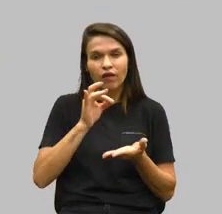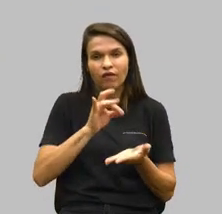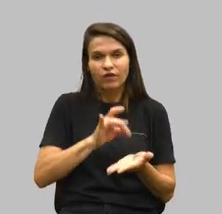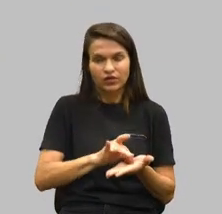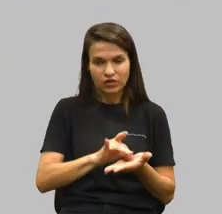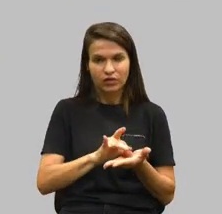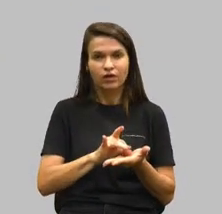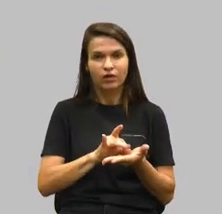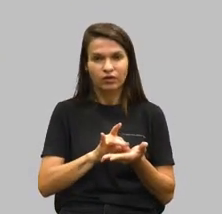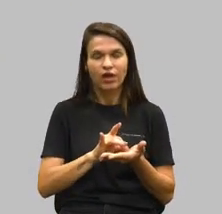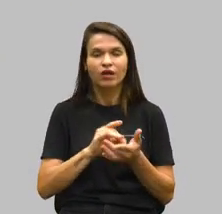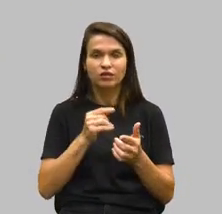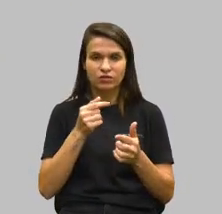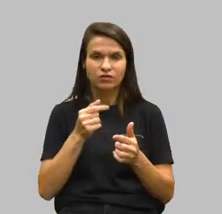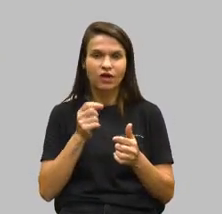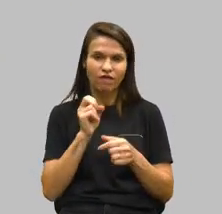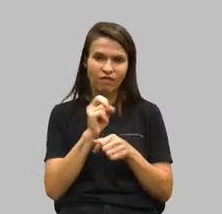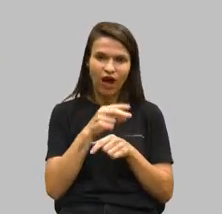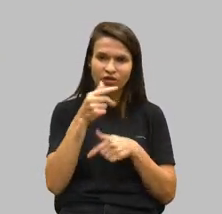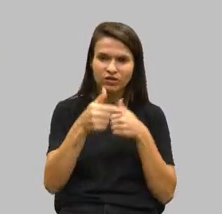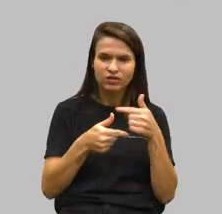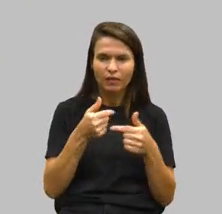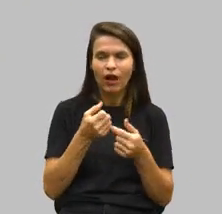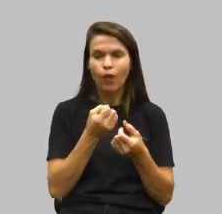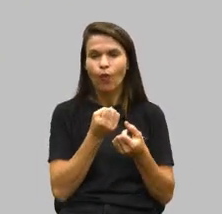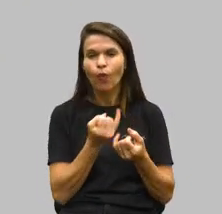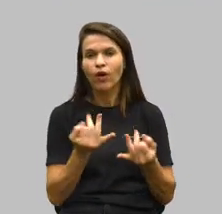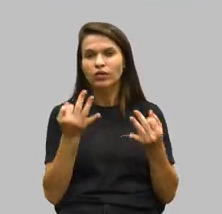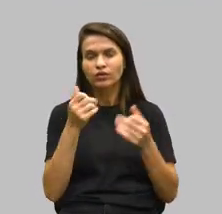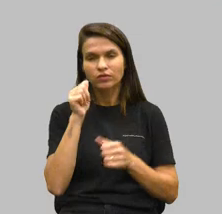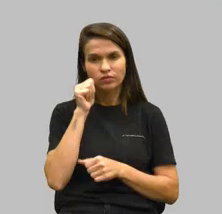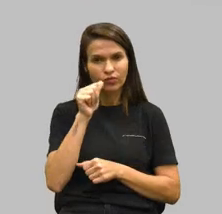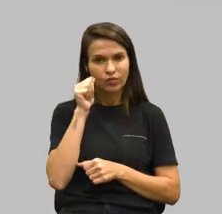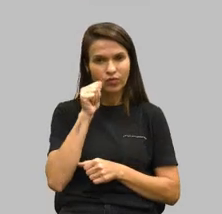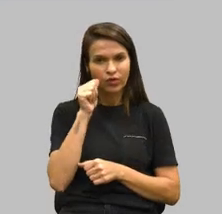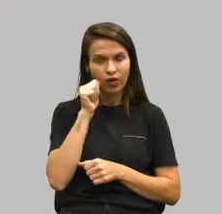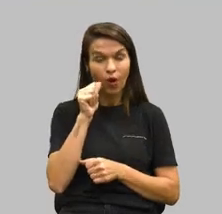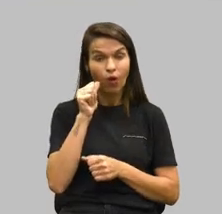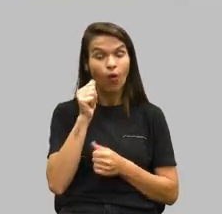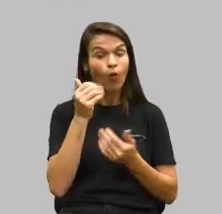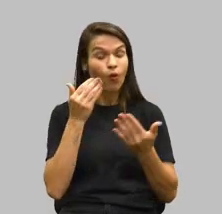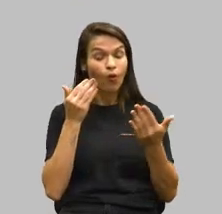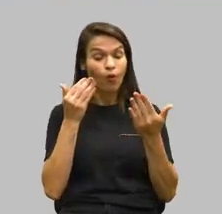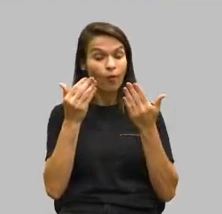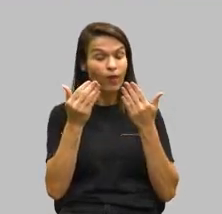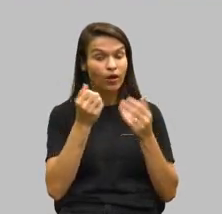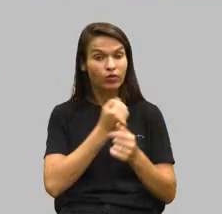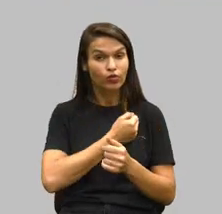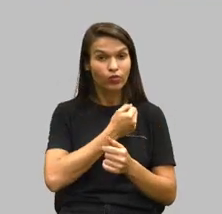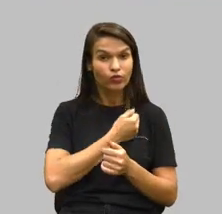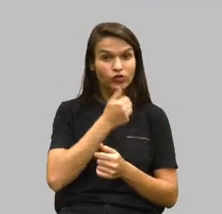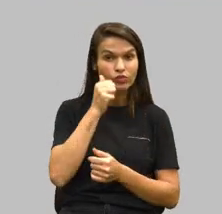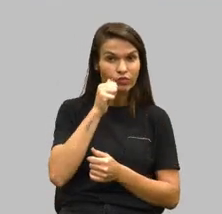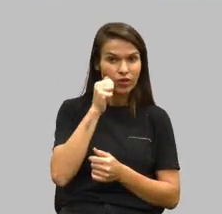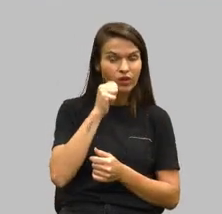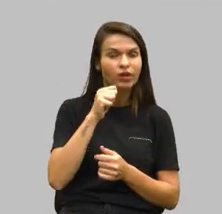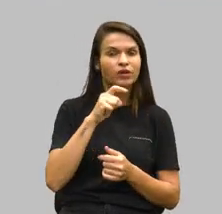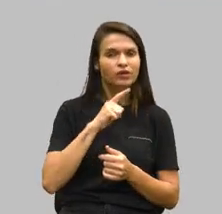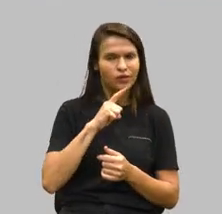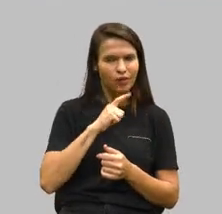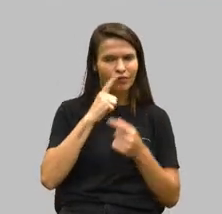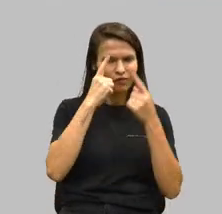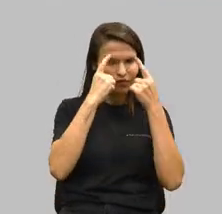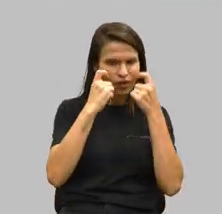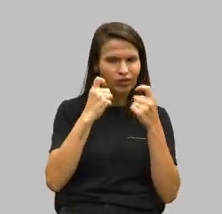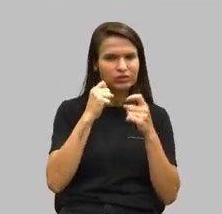dessa empregabilidade quantas mulheres eh comparando com o número de mulheres que estão sendo violentadas que estão